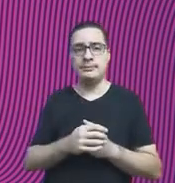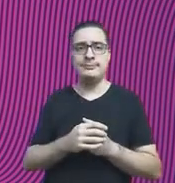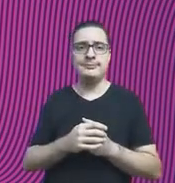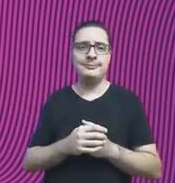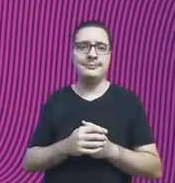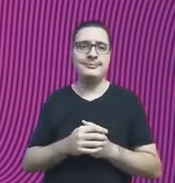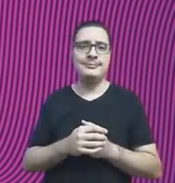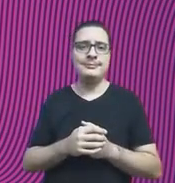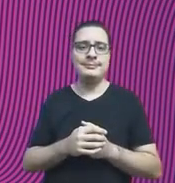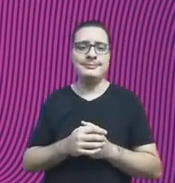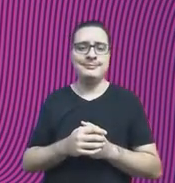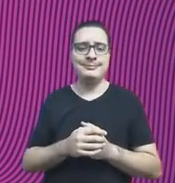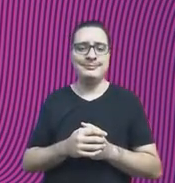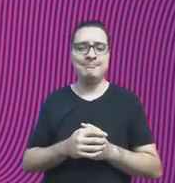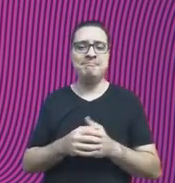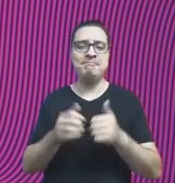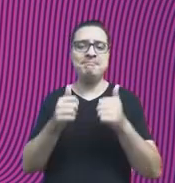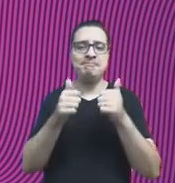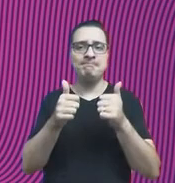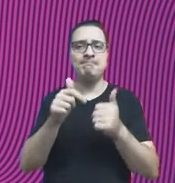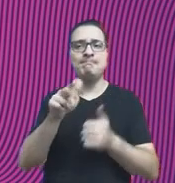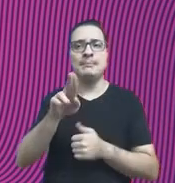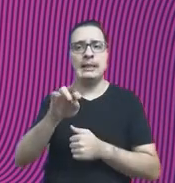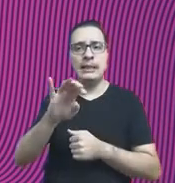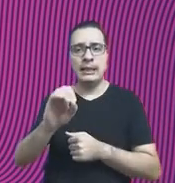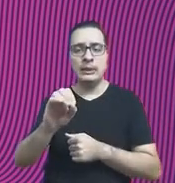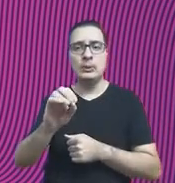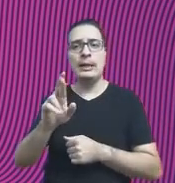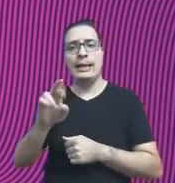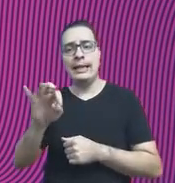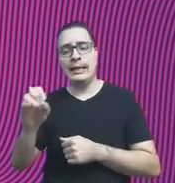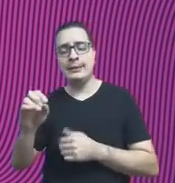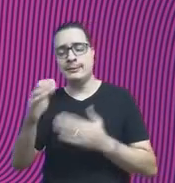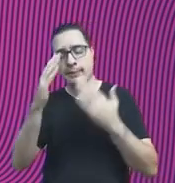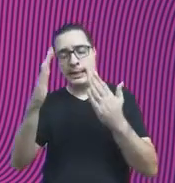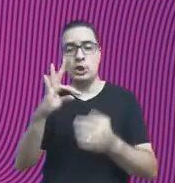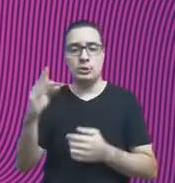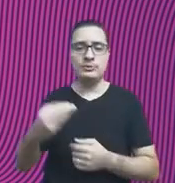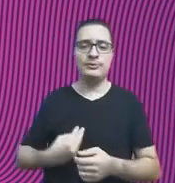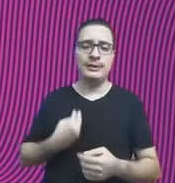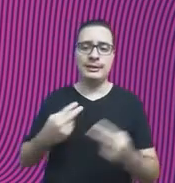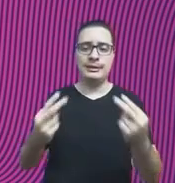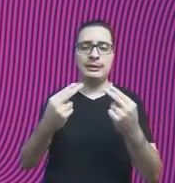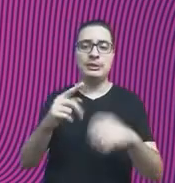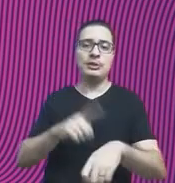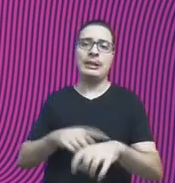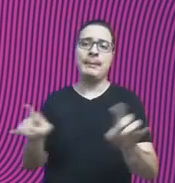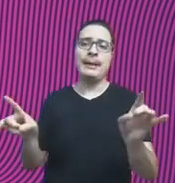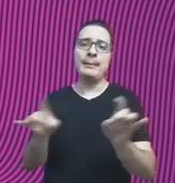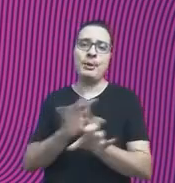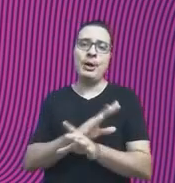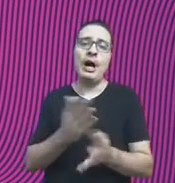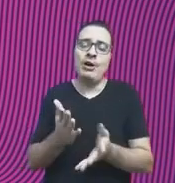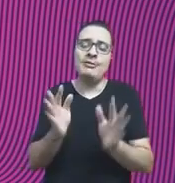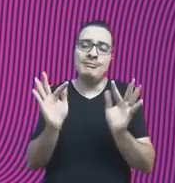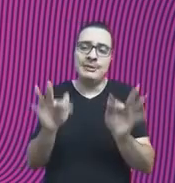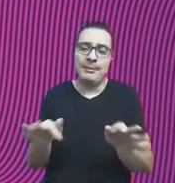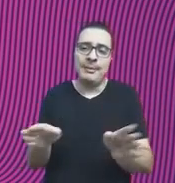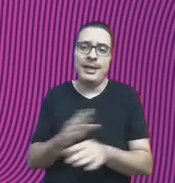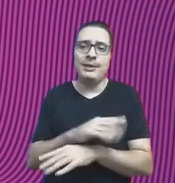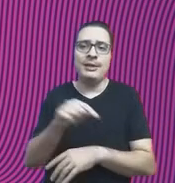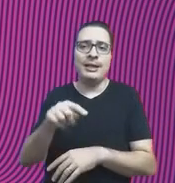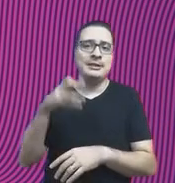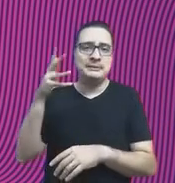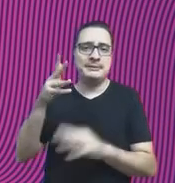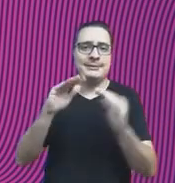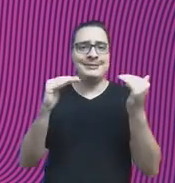Brito e Renato e todo mundo que está aqui, infelizmente nosso tempo acabou e a gente tem que passar para o fechamento do Américas, que vai acontecer nos próximos